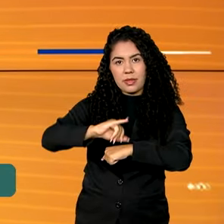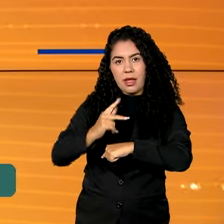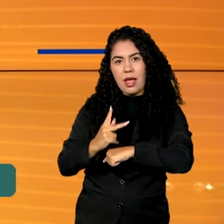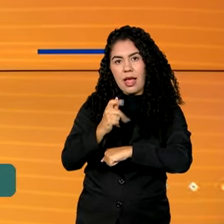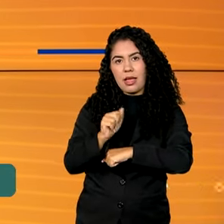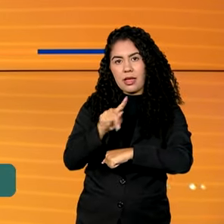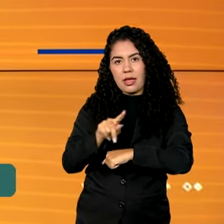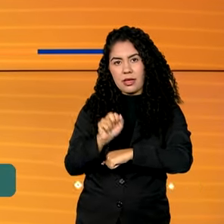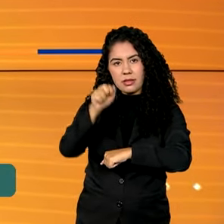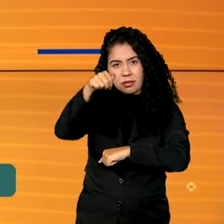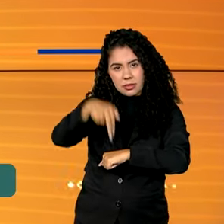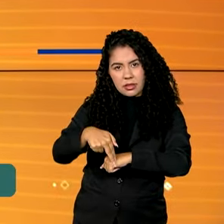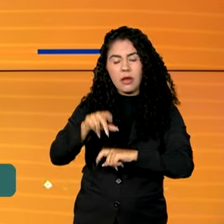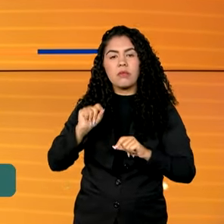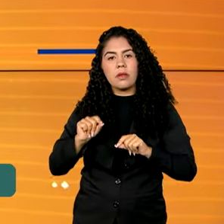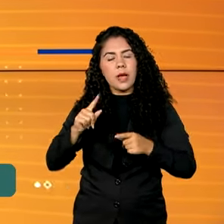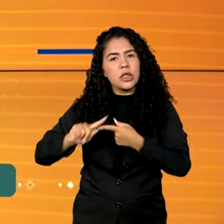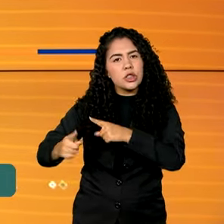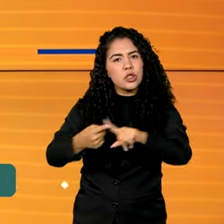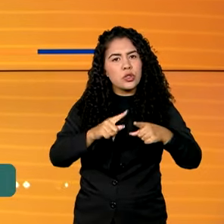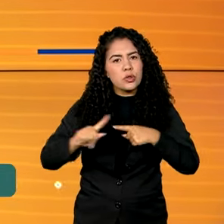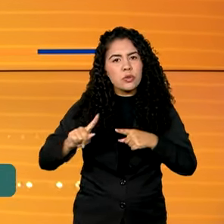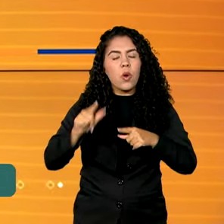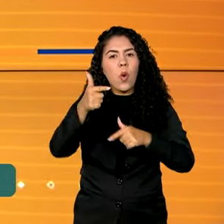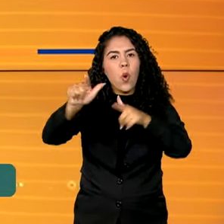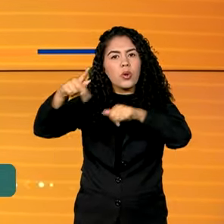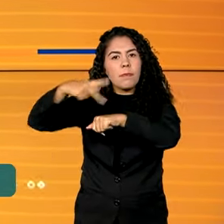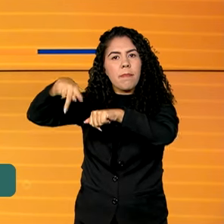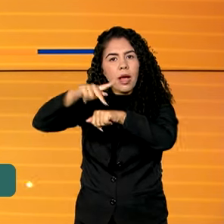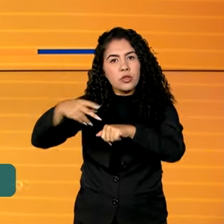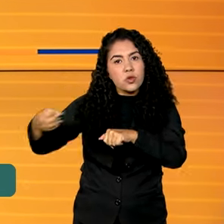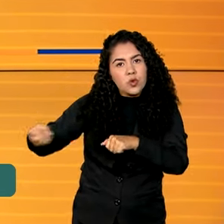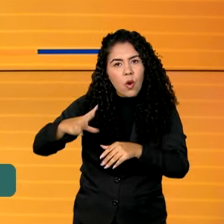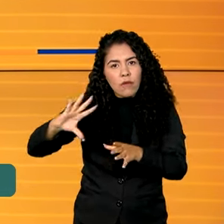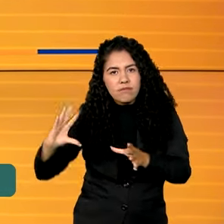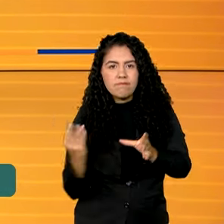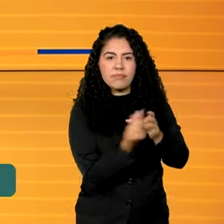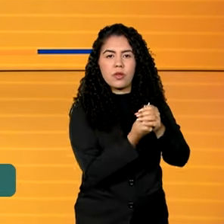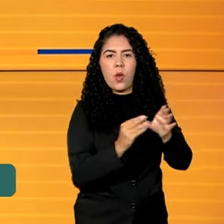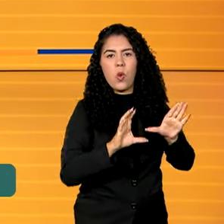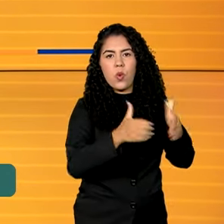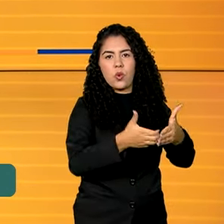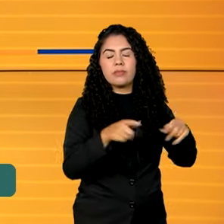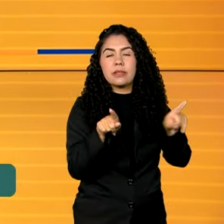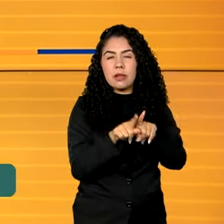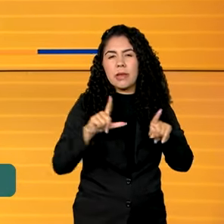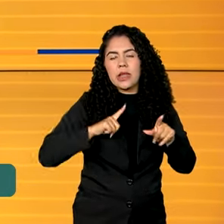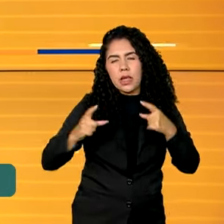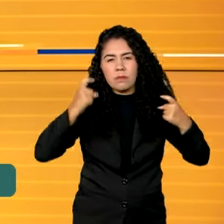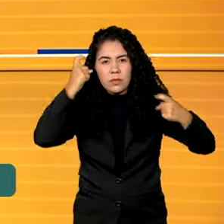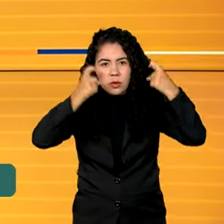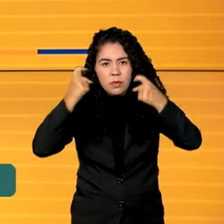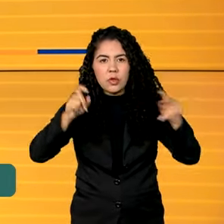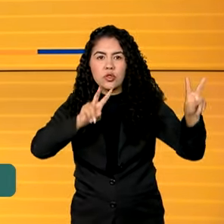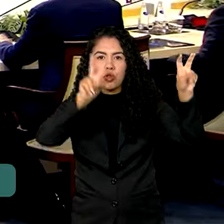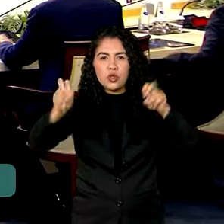de novos países no bloco e com uma declaração final que expressou preocupação com os conflitos